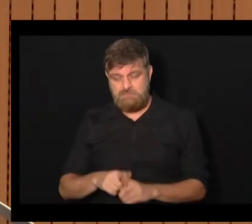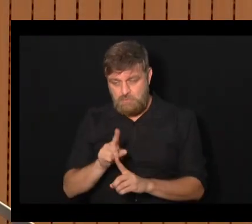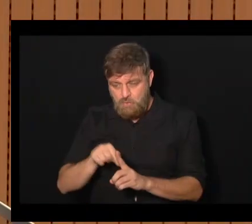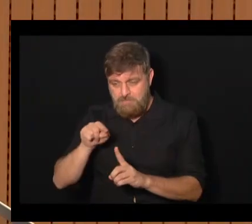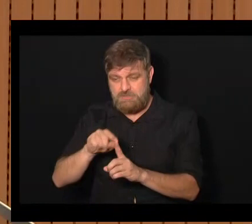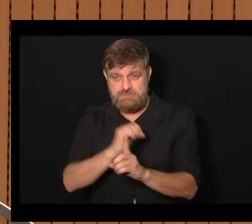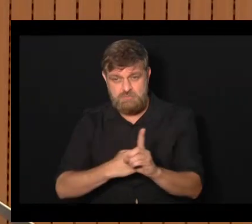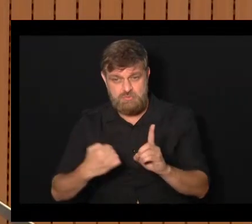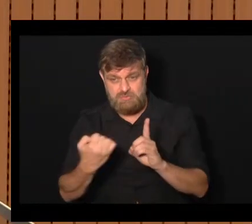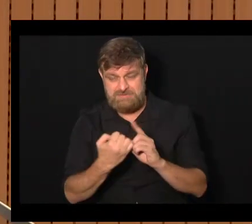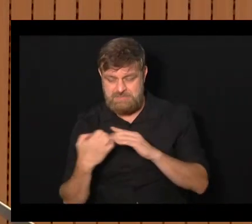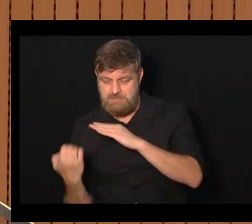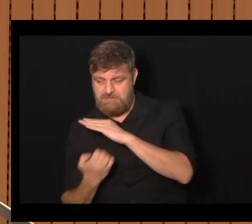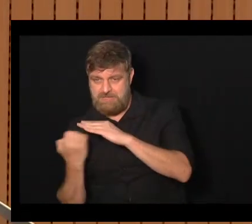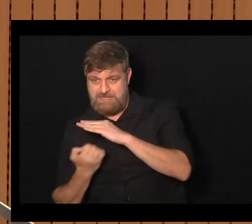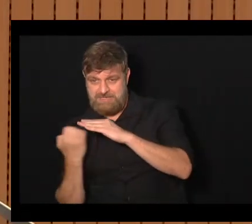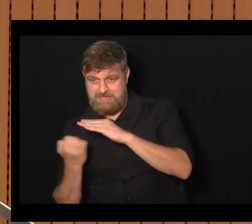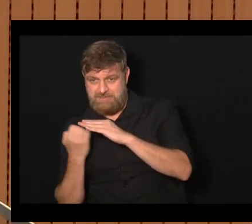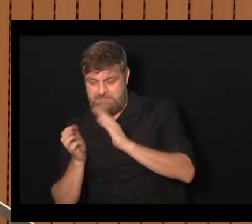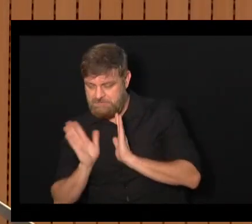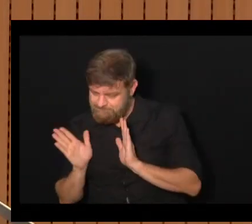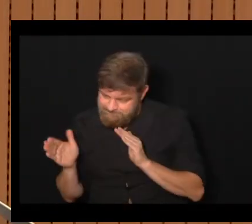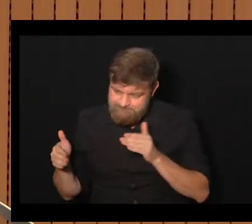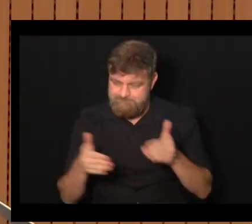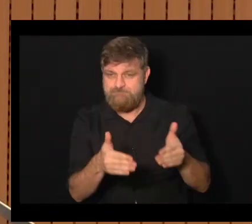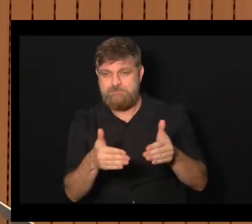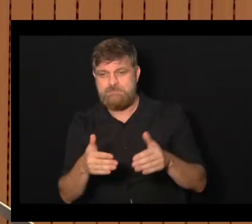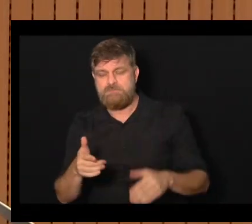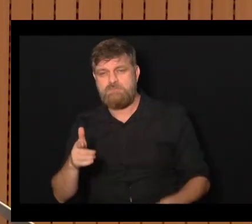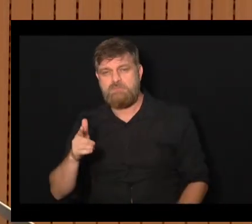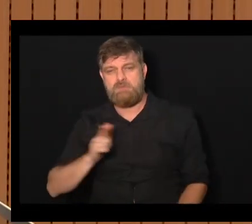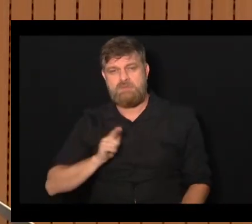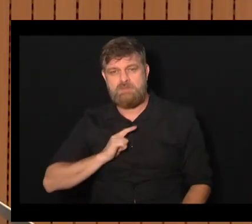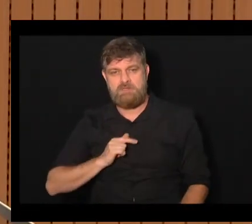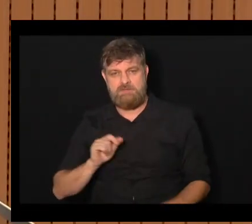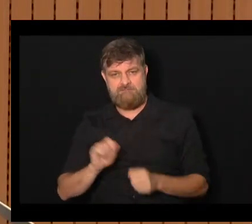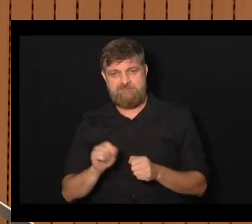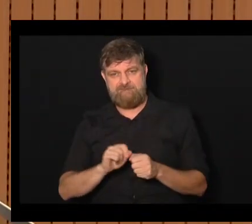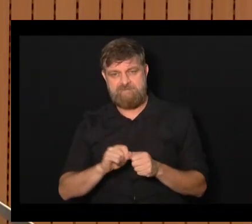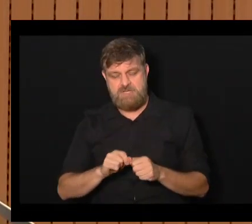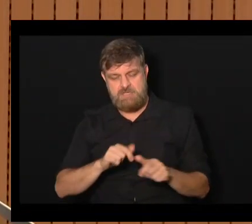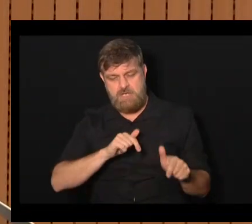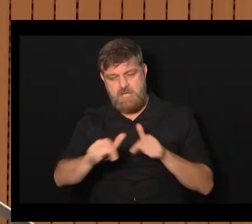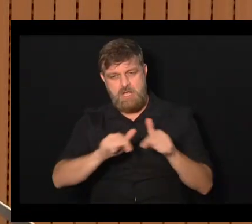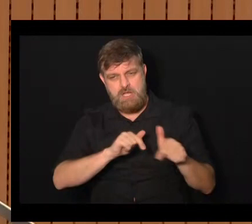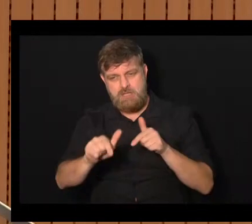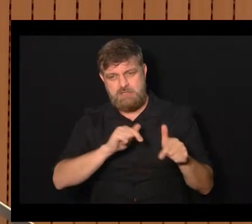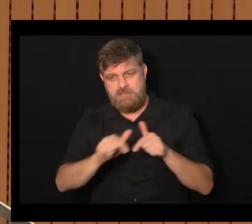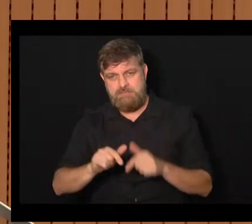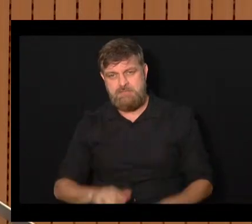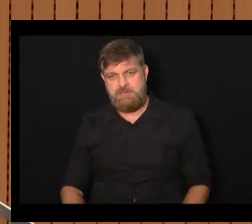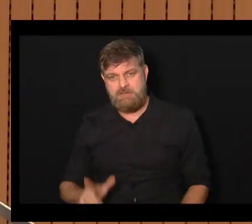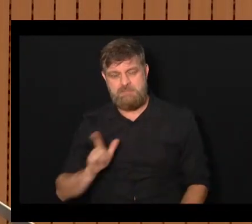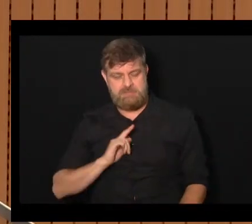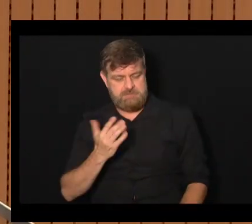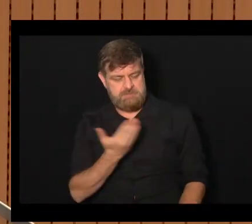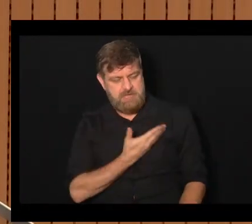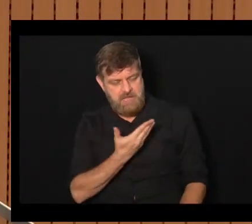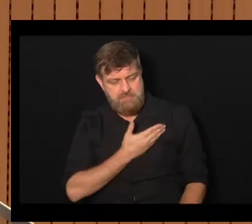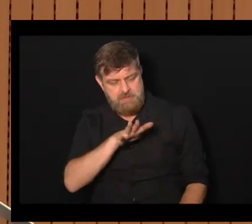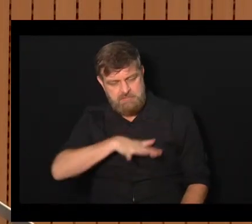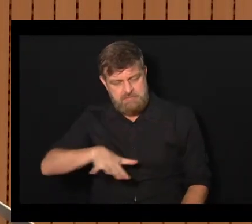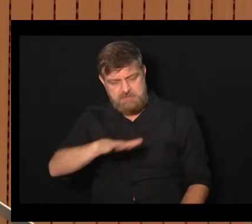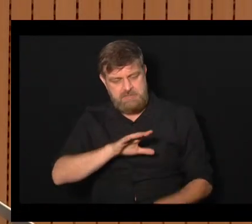que a empresa que existe, que é exatamente abrindo campo de trabalho para tantos companheiros e